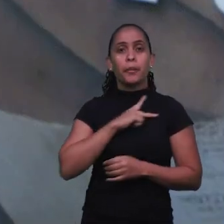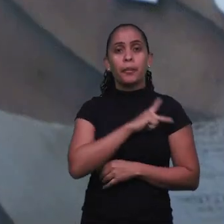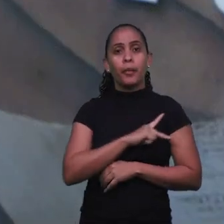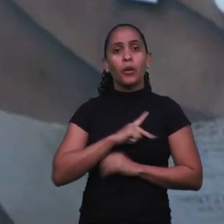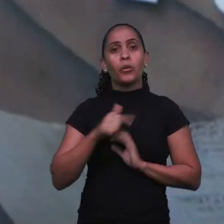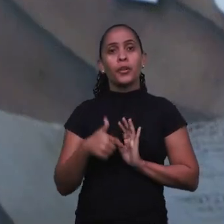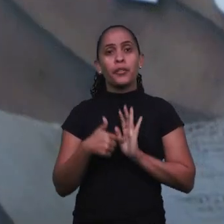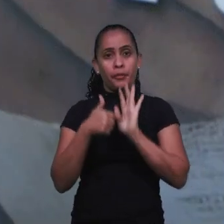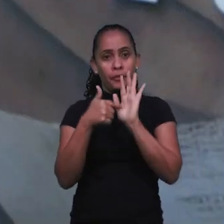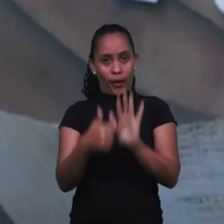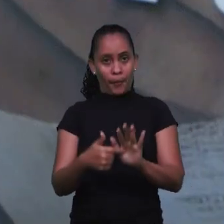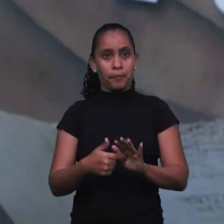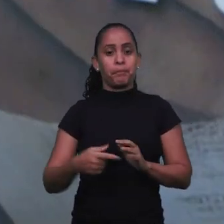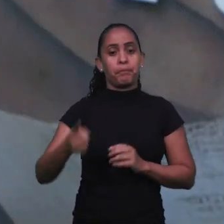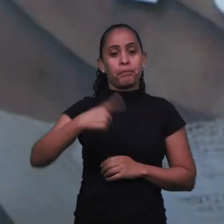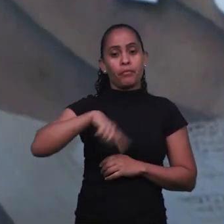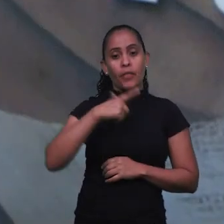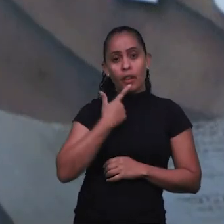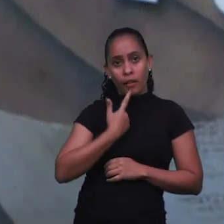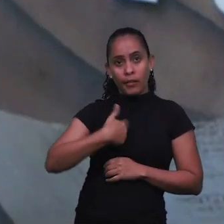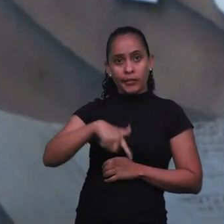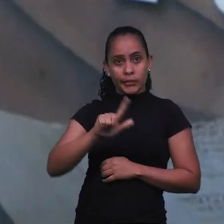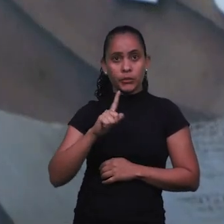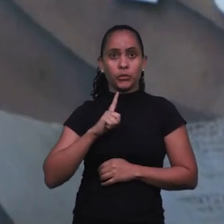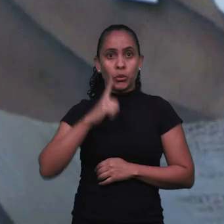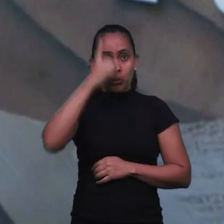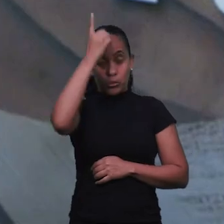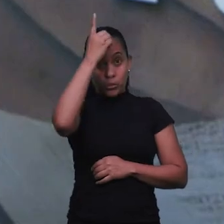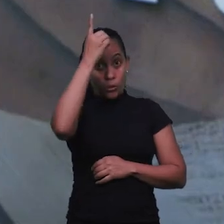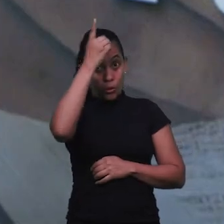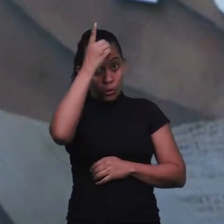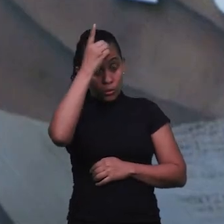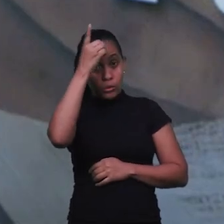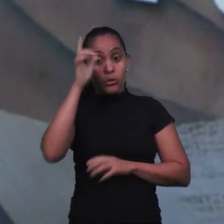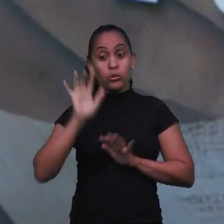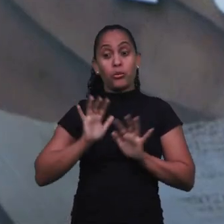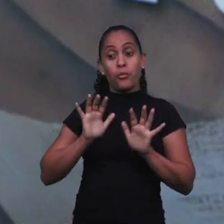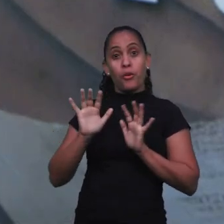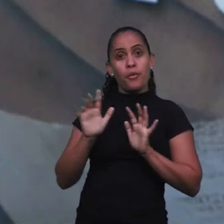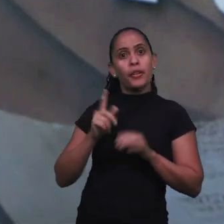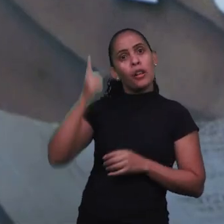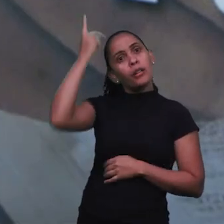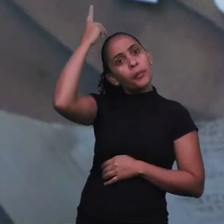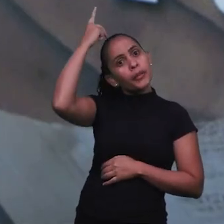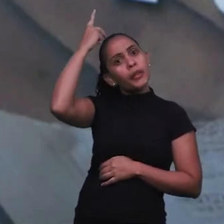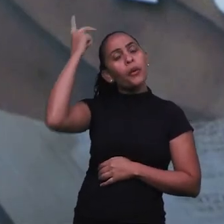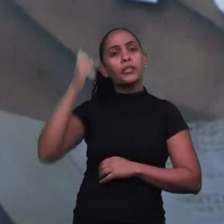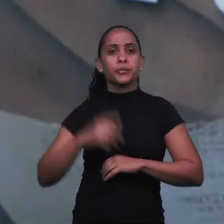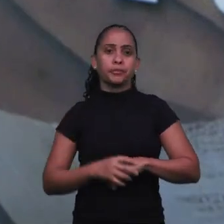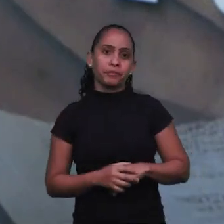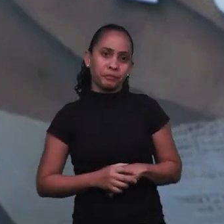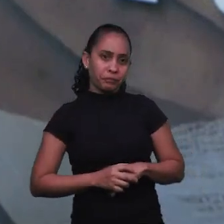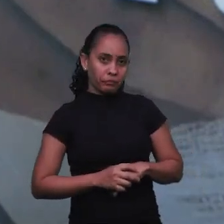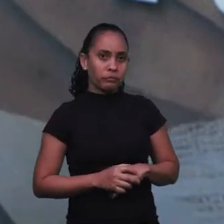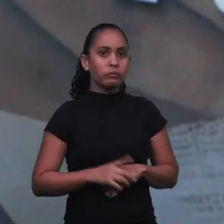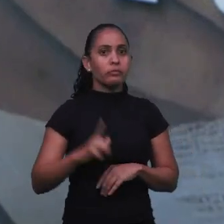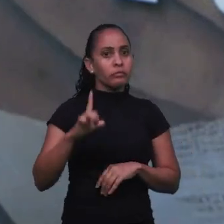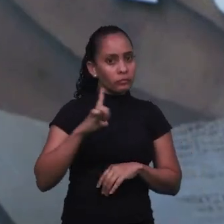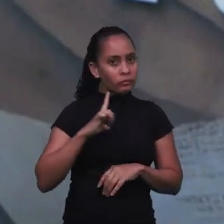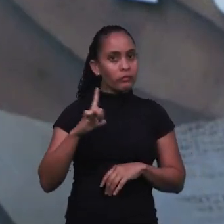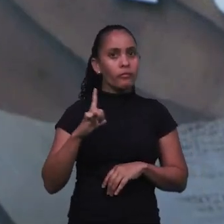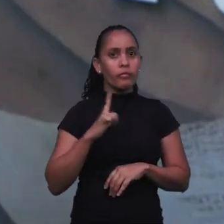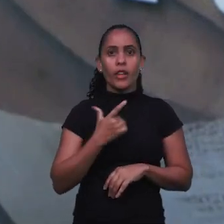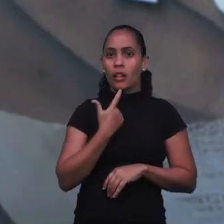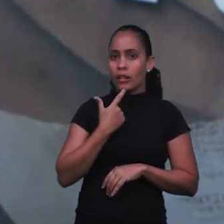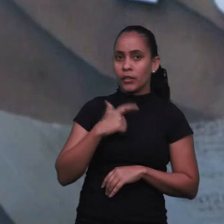diz assim: havendo línguas cessarão, que são dons espirituais do movimento do Pentecostes. Havendo línguas